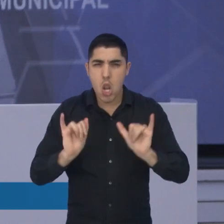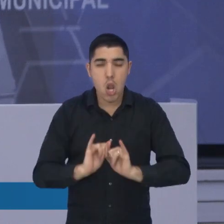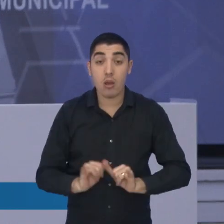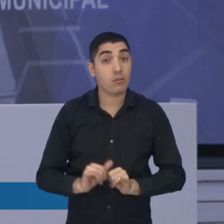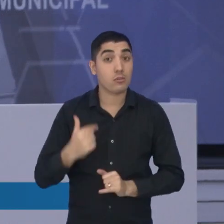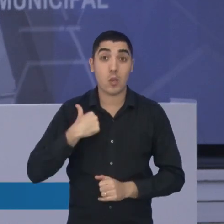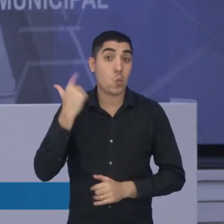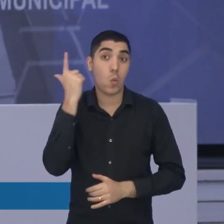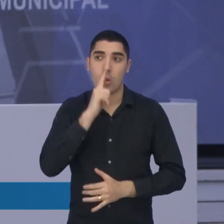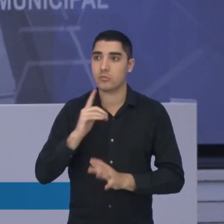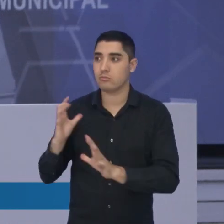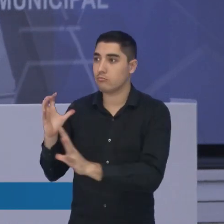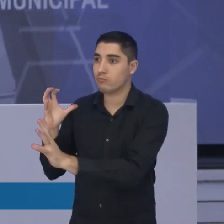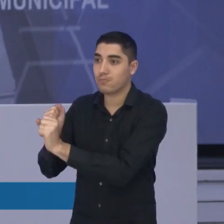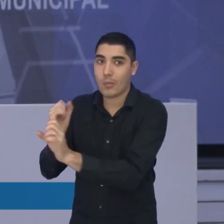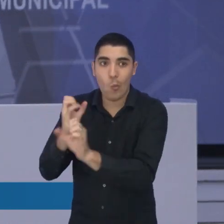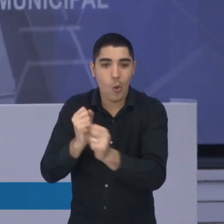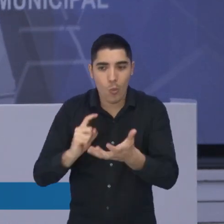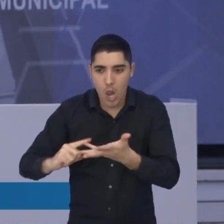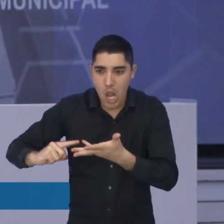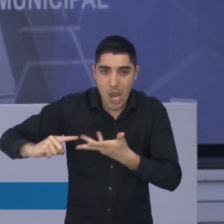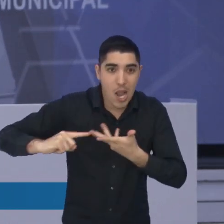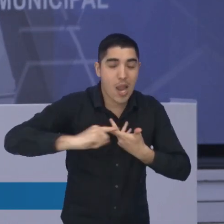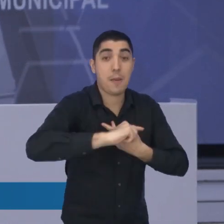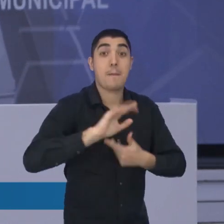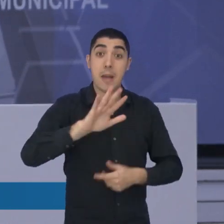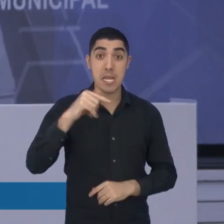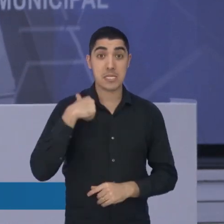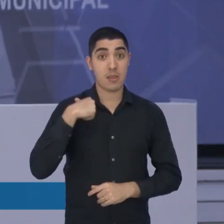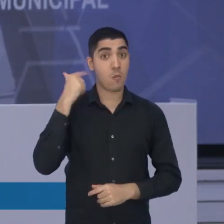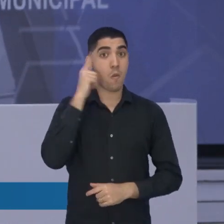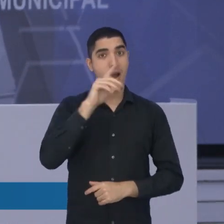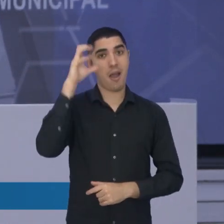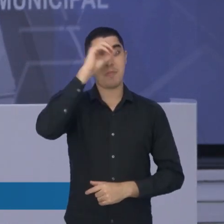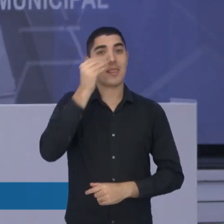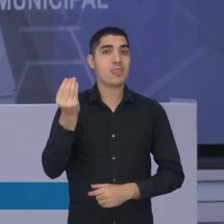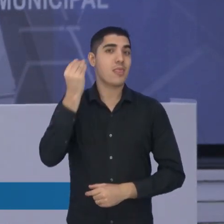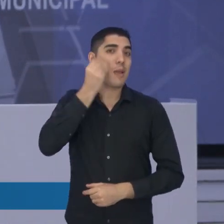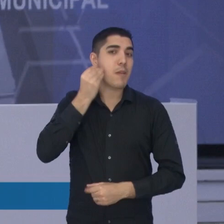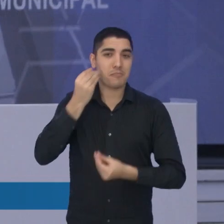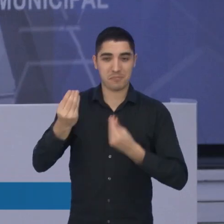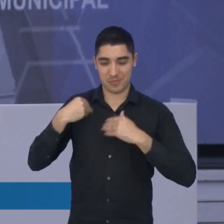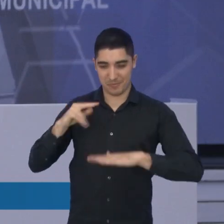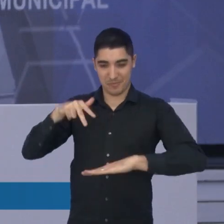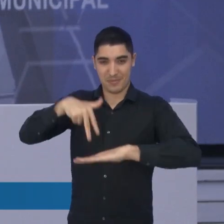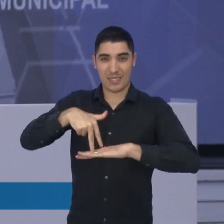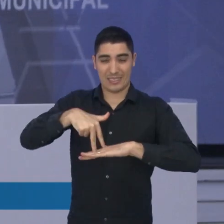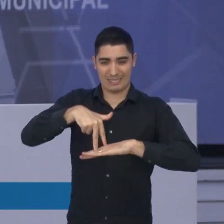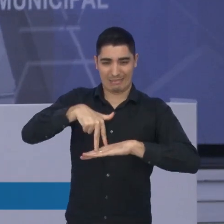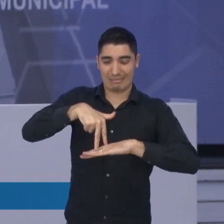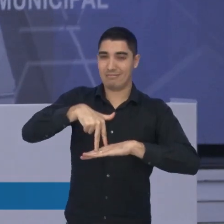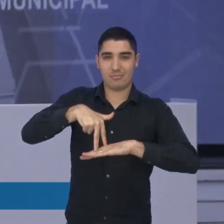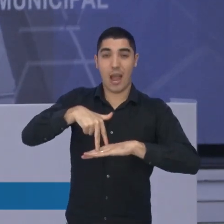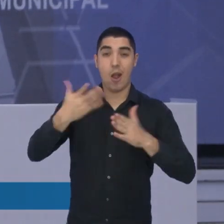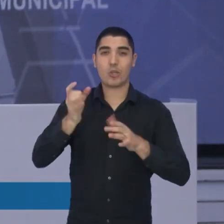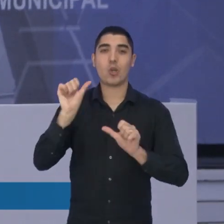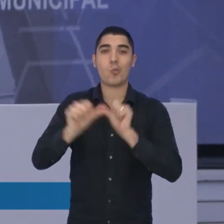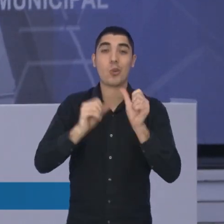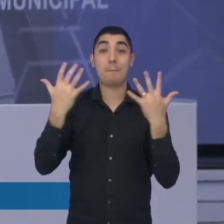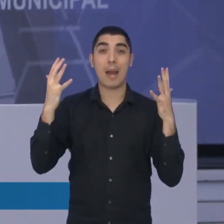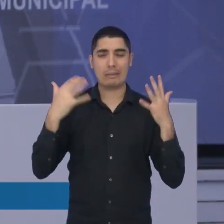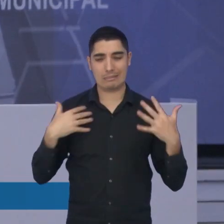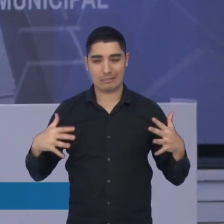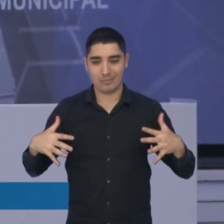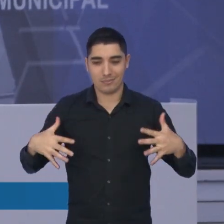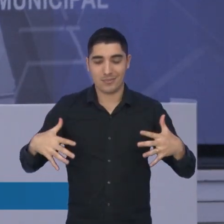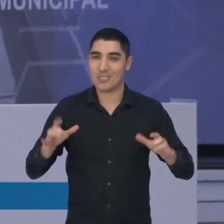conta, mas aprendi até a falar em público sem tremer as pernas. Agora eu só tremo as mãos. E essa exposição